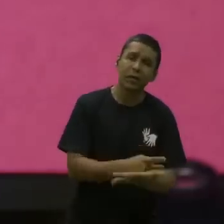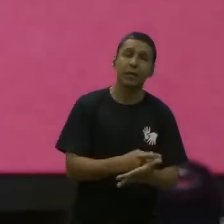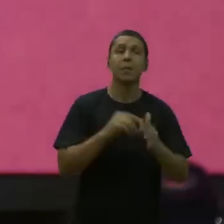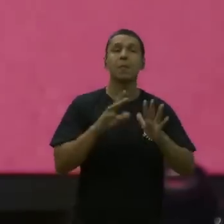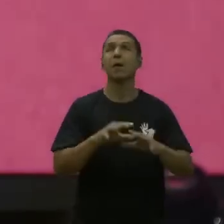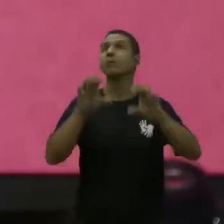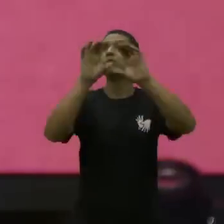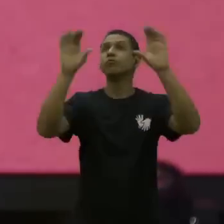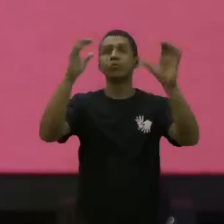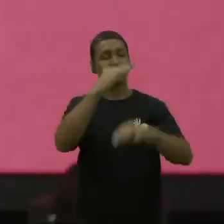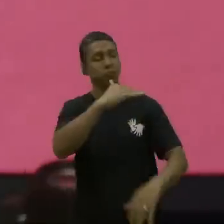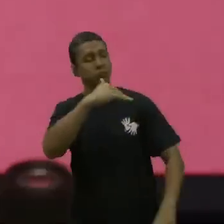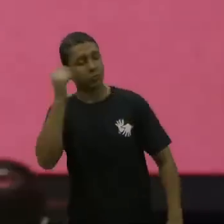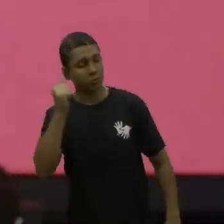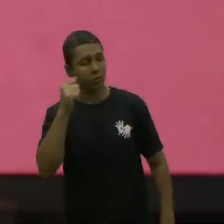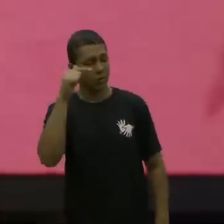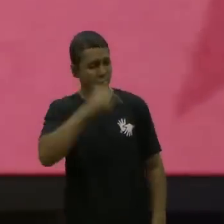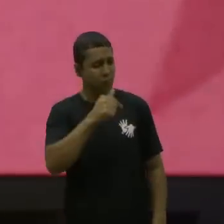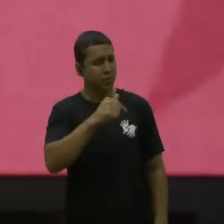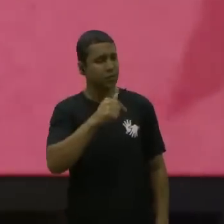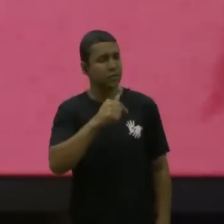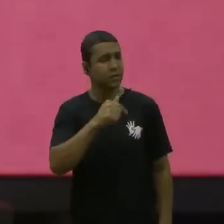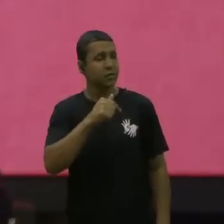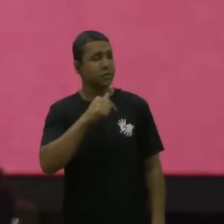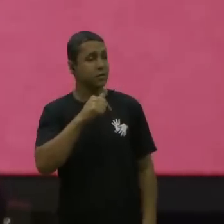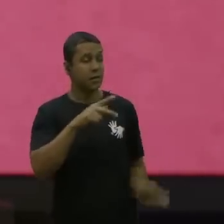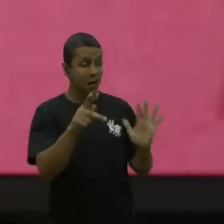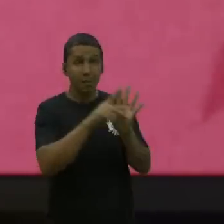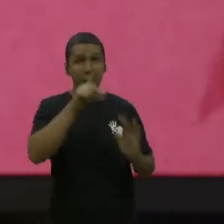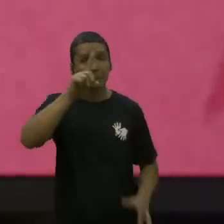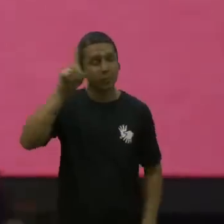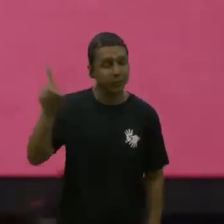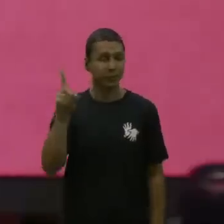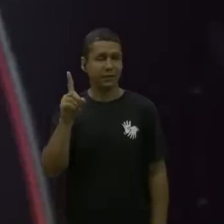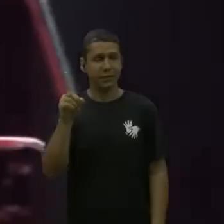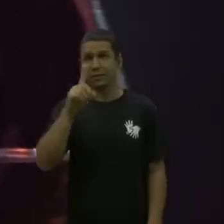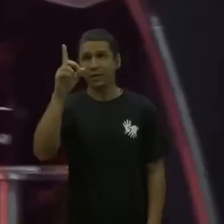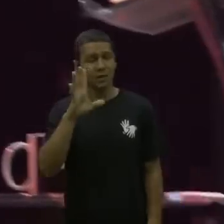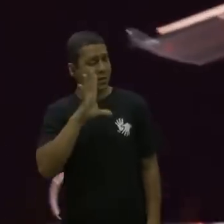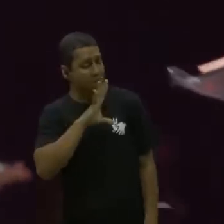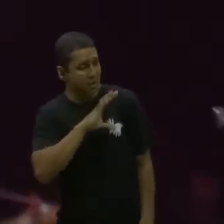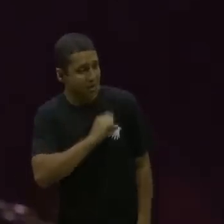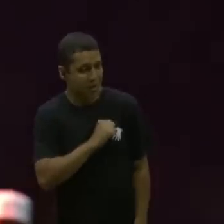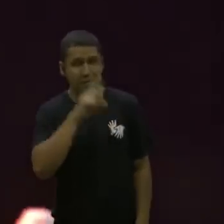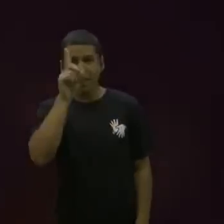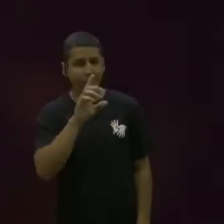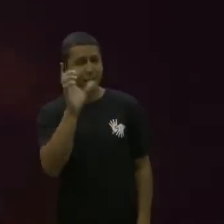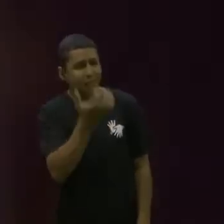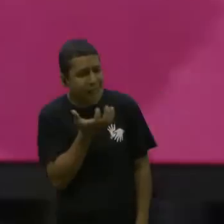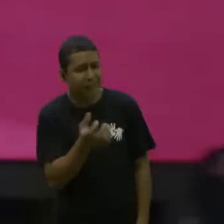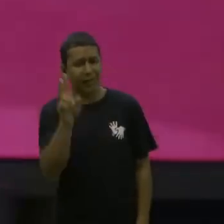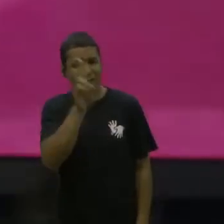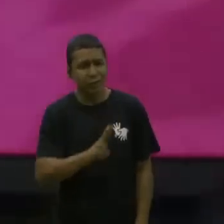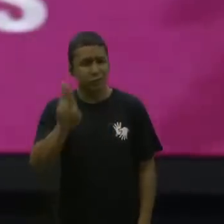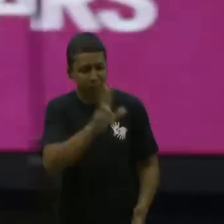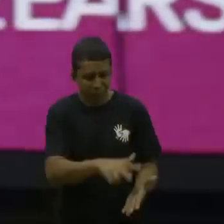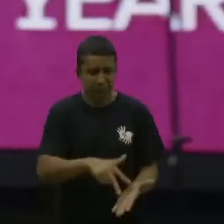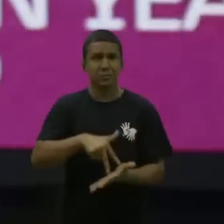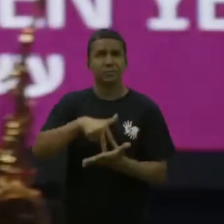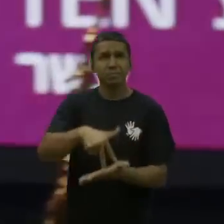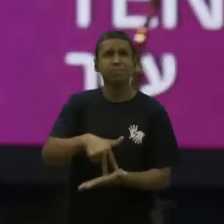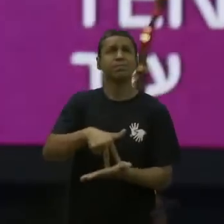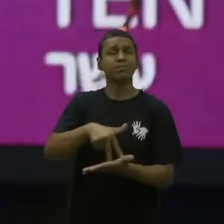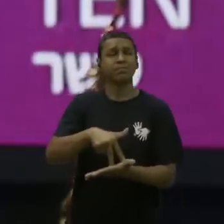te trouxe aqui para te dizer: você é alvo do meu milagre. Eu te amo, eu quero te usar, eu quero te levantar. Tem lugar